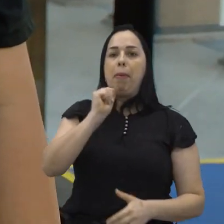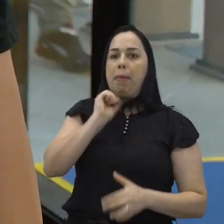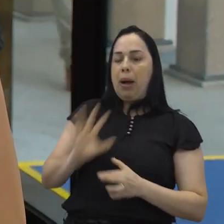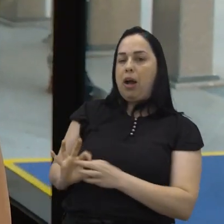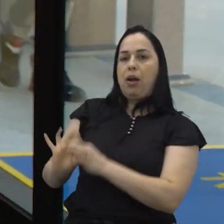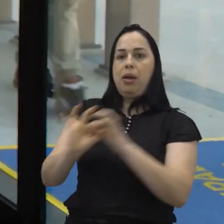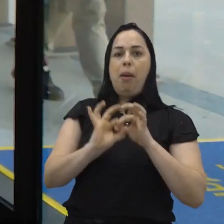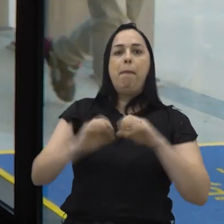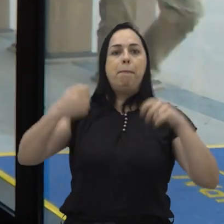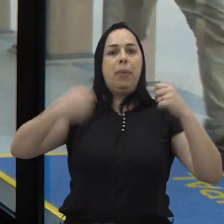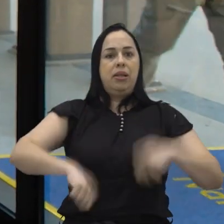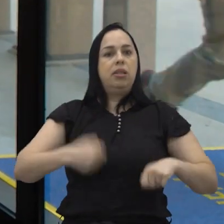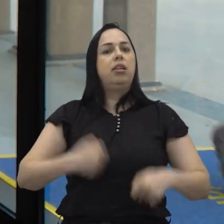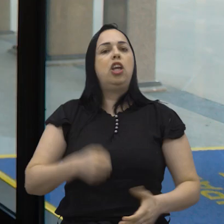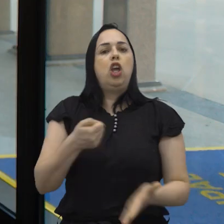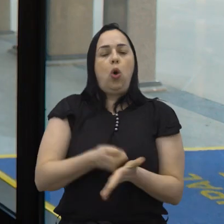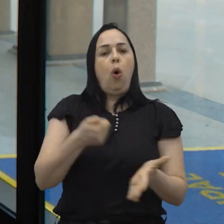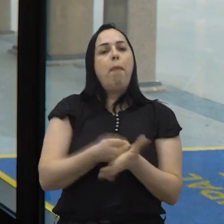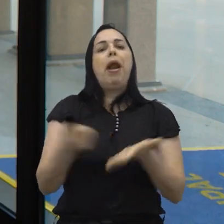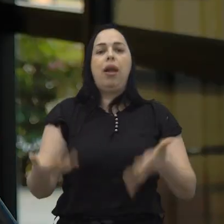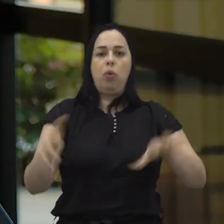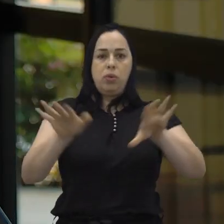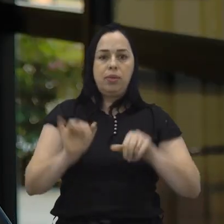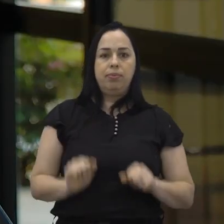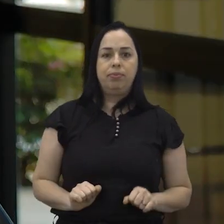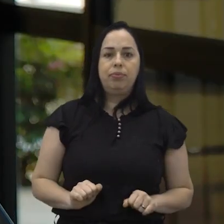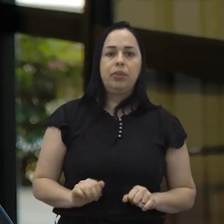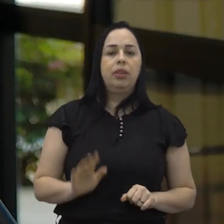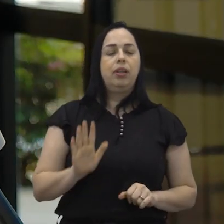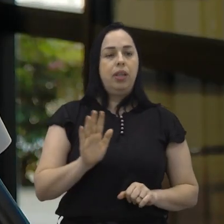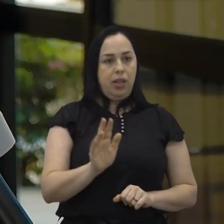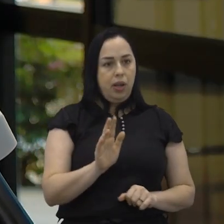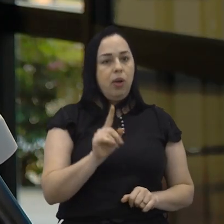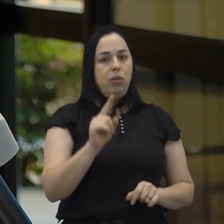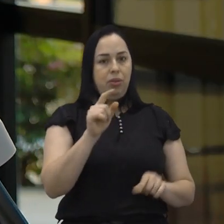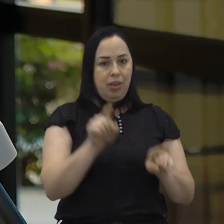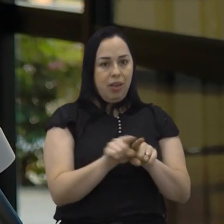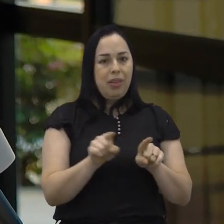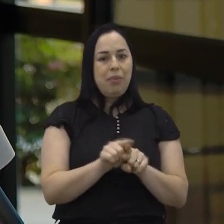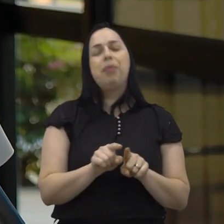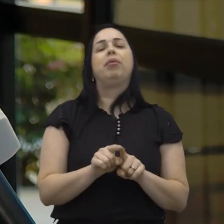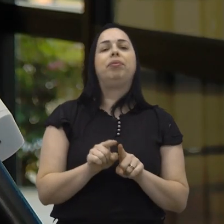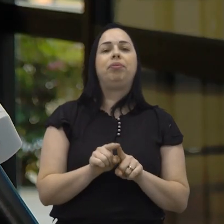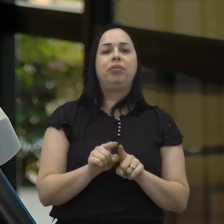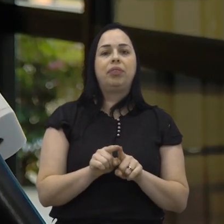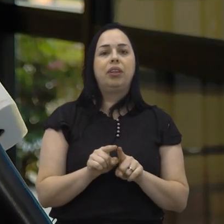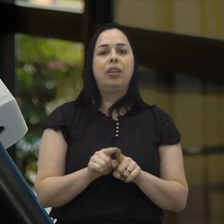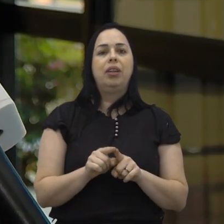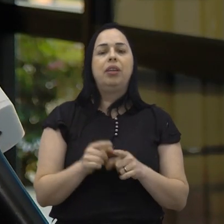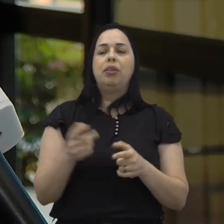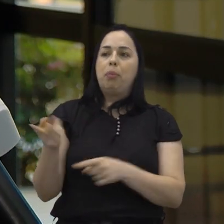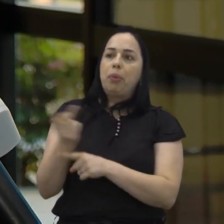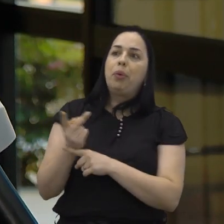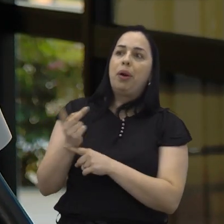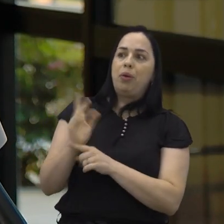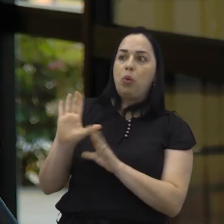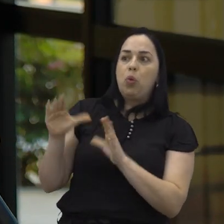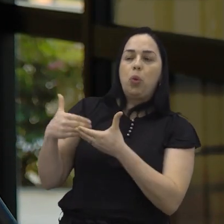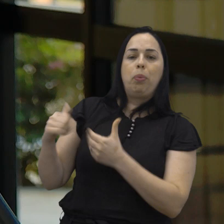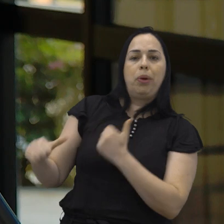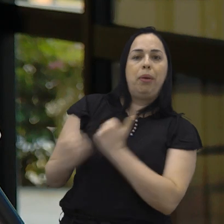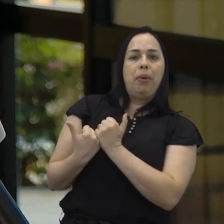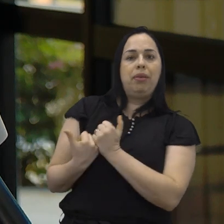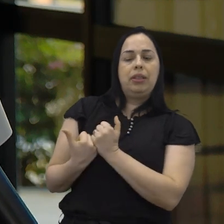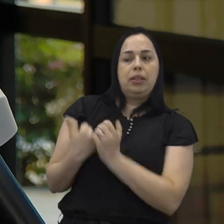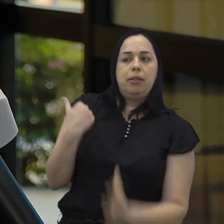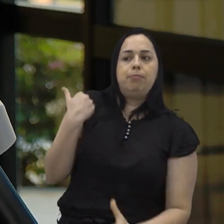pais na cobrança por mais inclusão. Eu estou à procura também dessa rede de apoio que